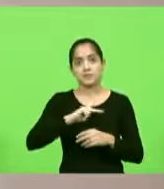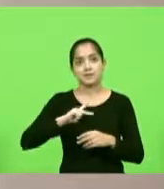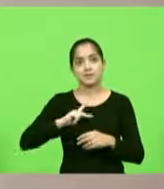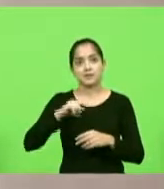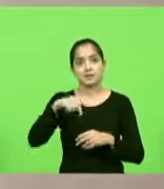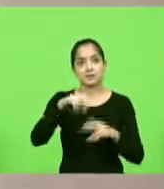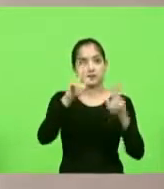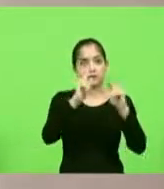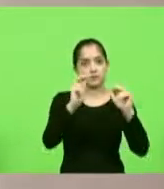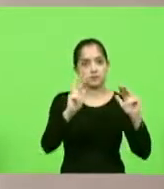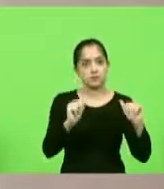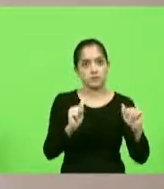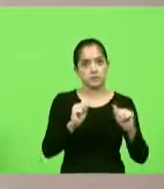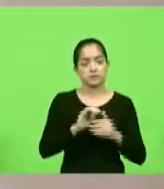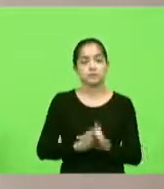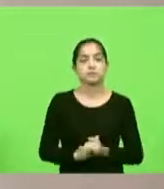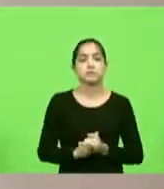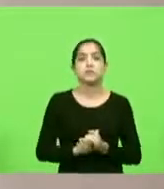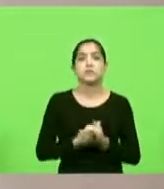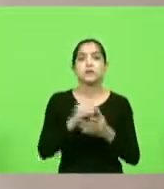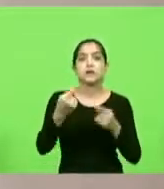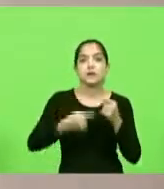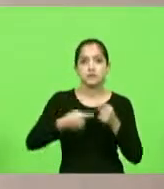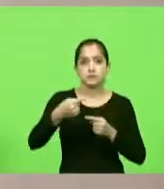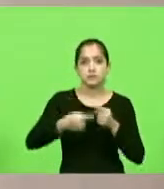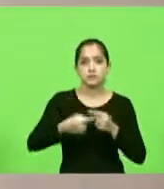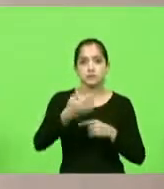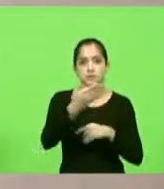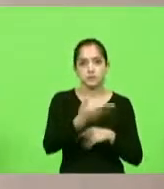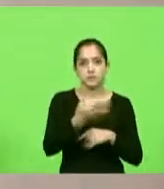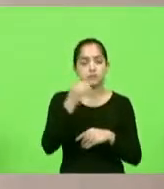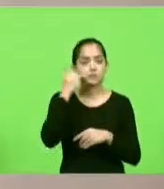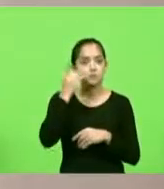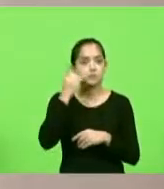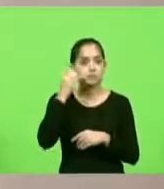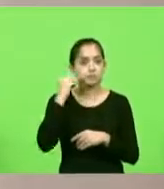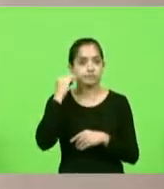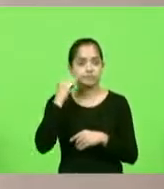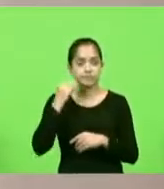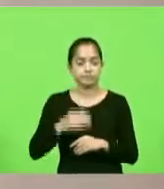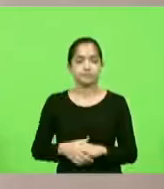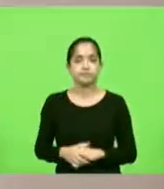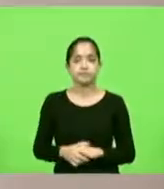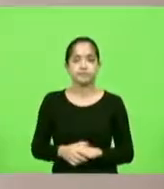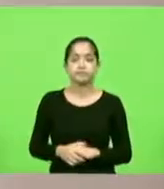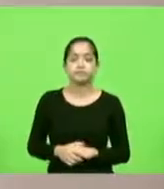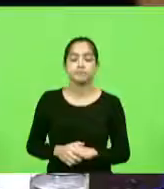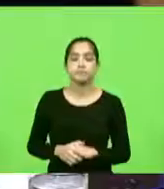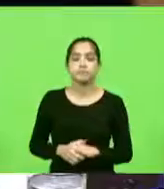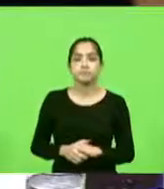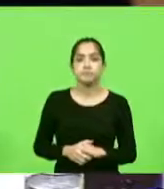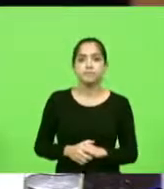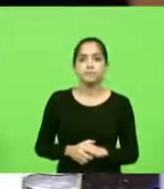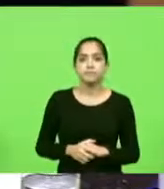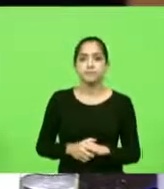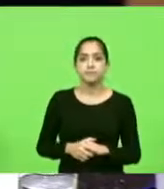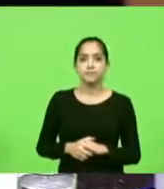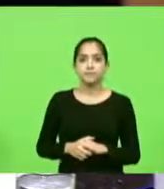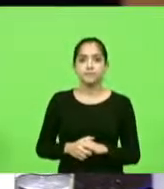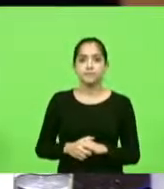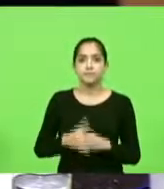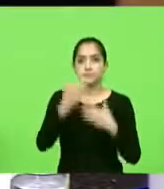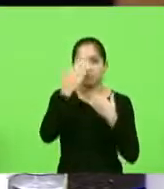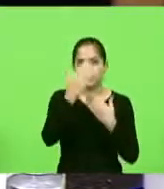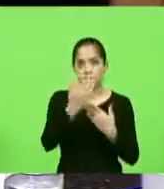Grande Florianópolis, em discussão. Para discutir a matéria, o autor do pedido de informação, deputado Márcio Machado. Obrigado,